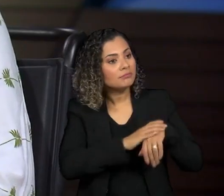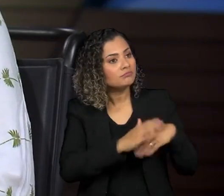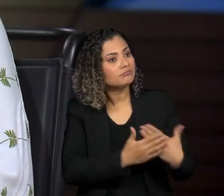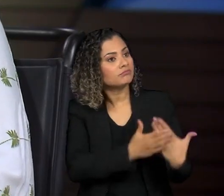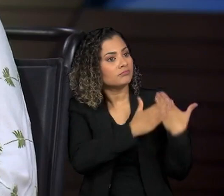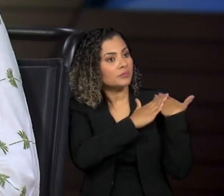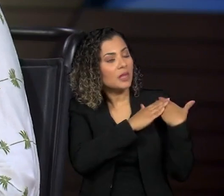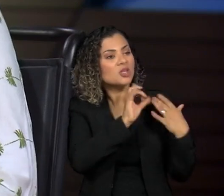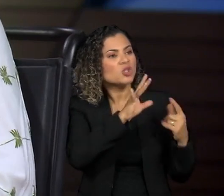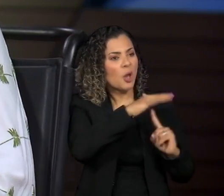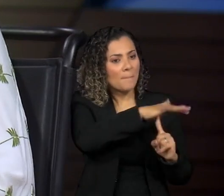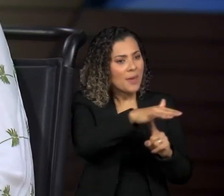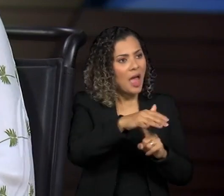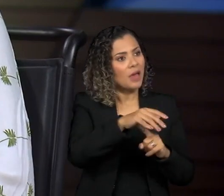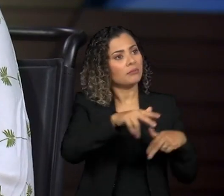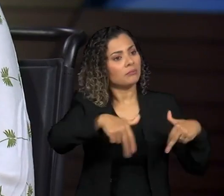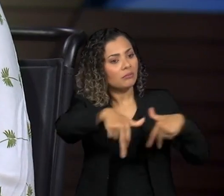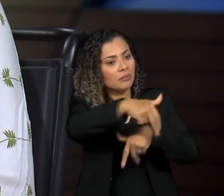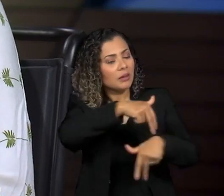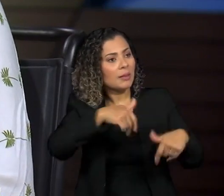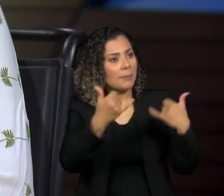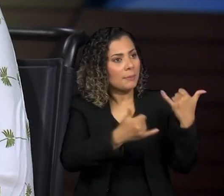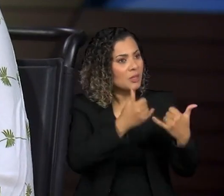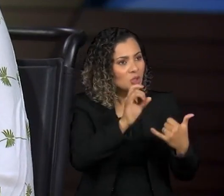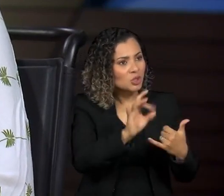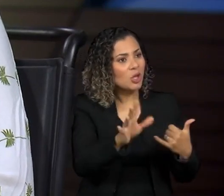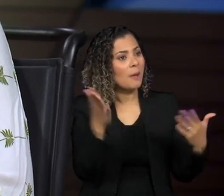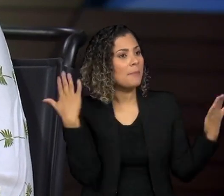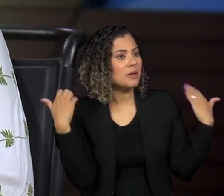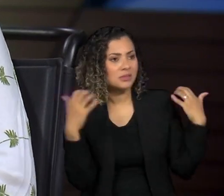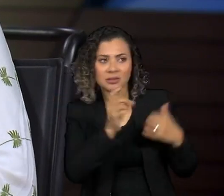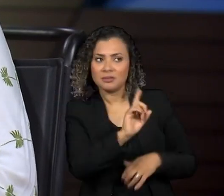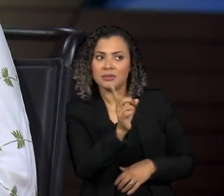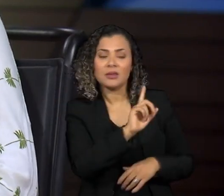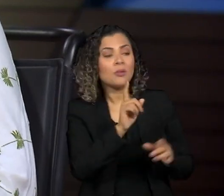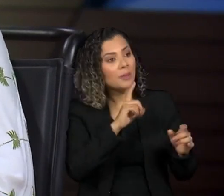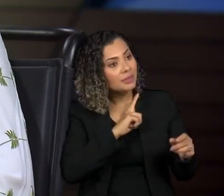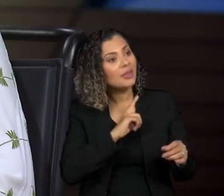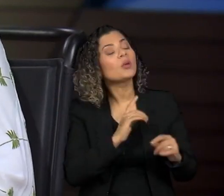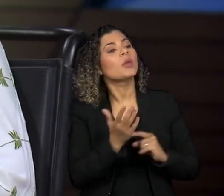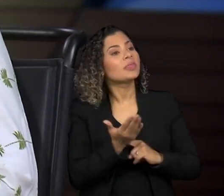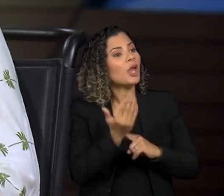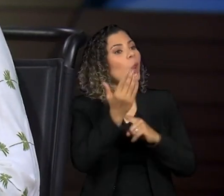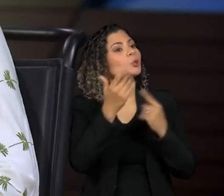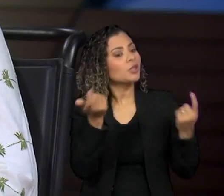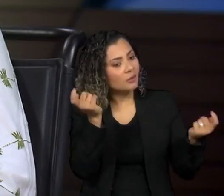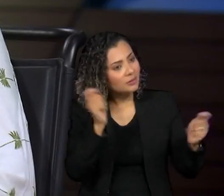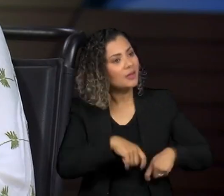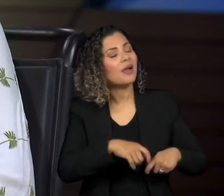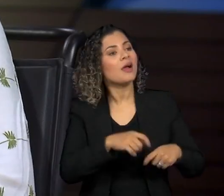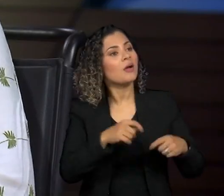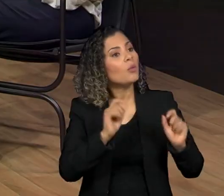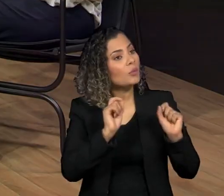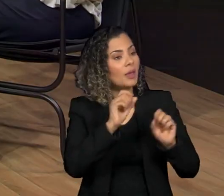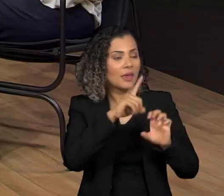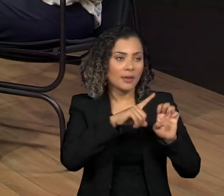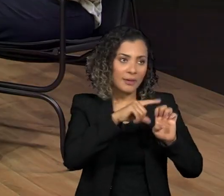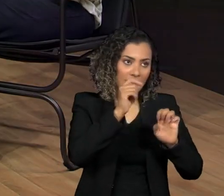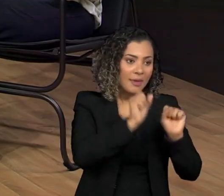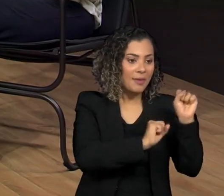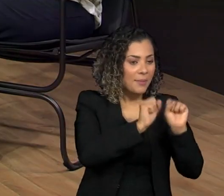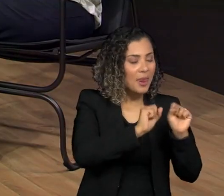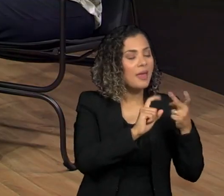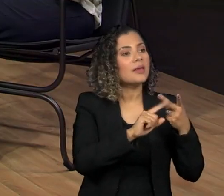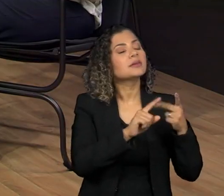pessoas passeiam e experimentam a natureza, mas ali tem centro de inovação para tecnologias verdes que vão ser aplicadas em empresas. Né? Por exemplo, tem o